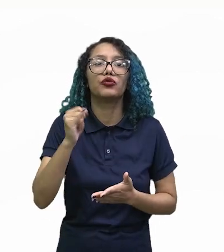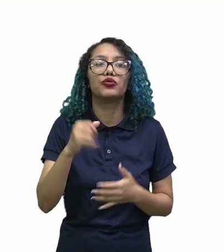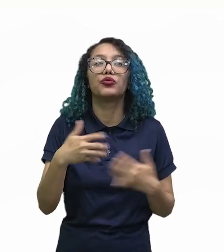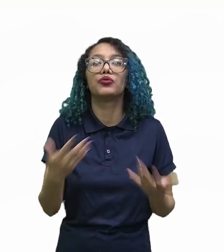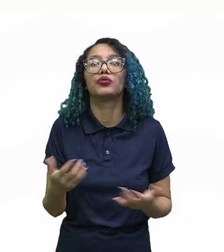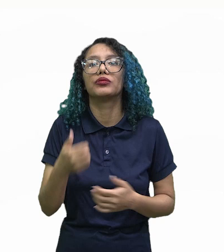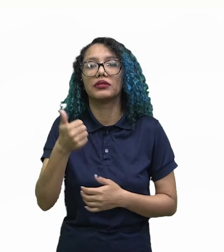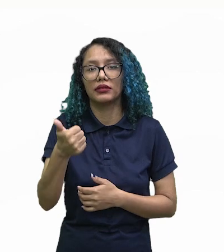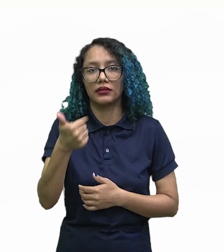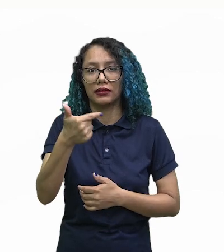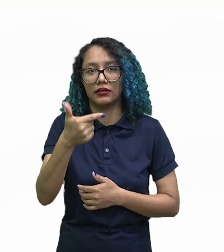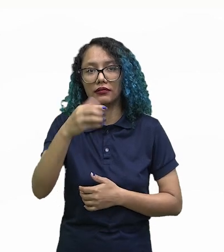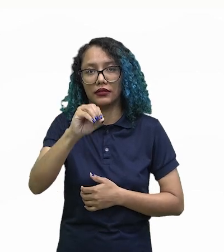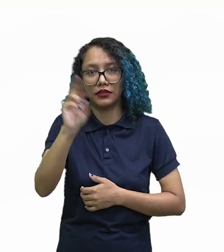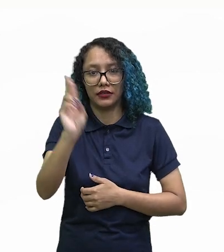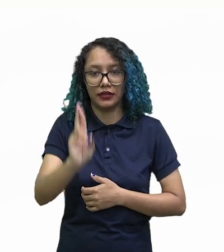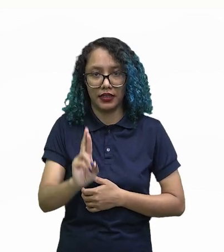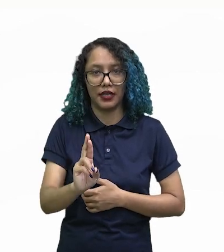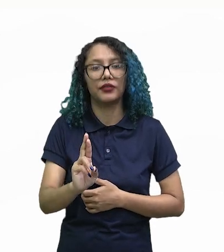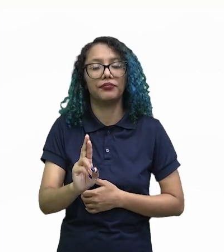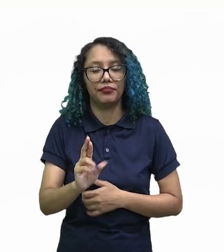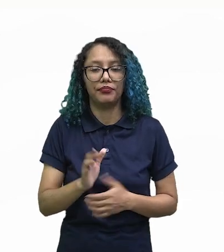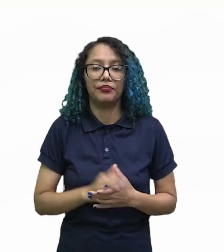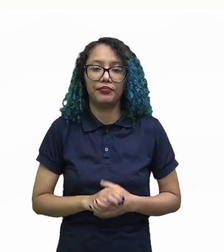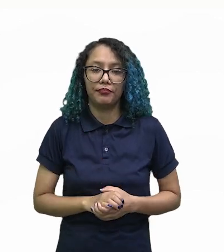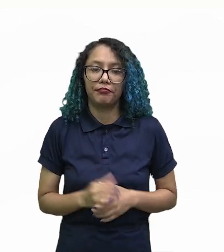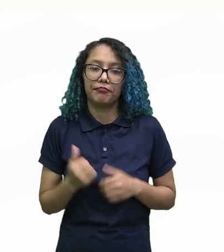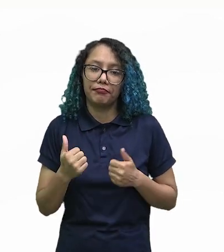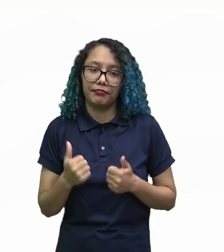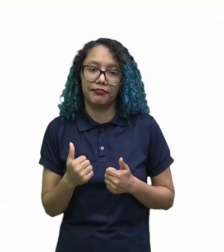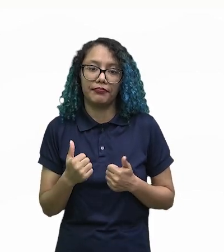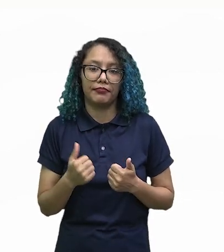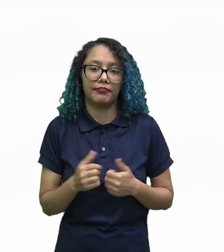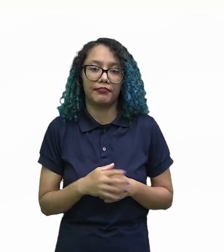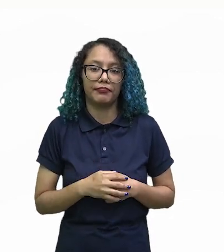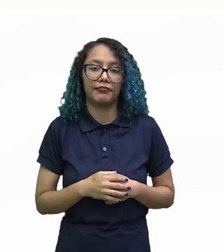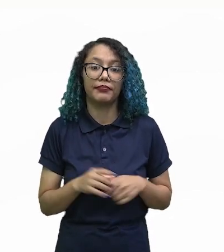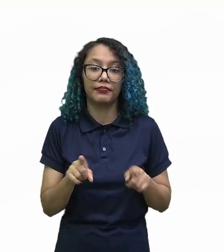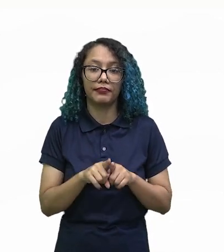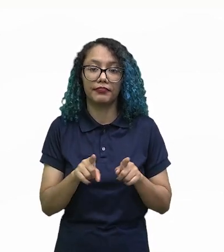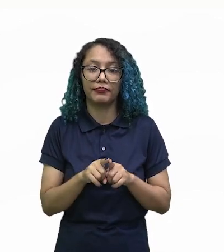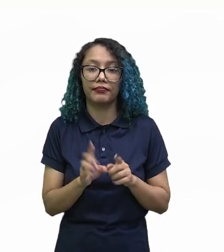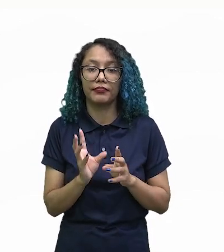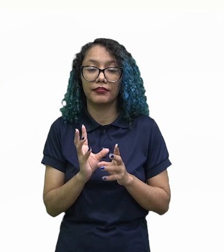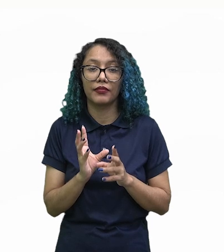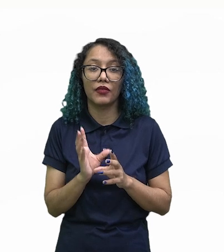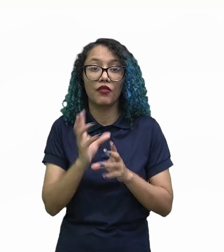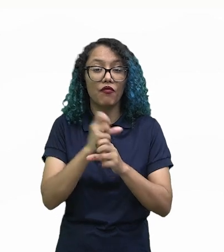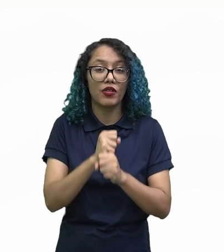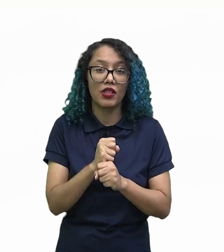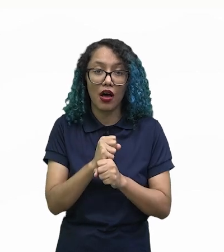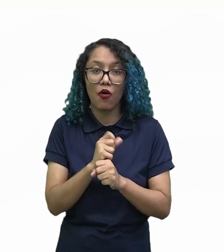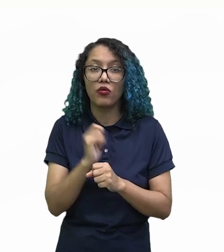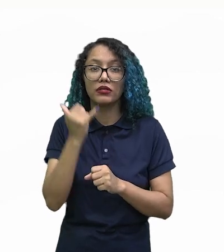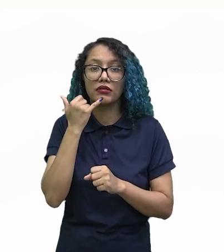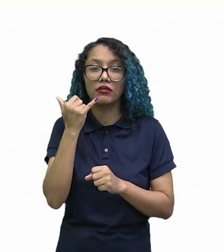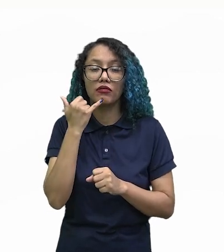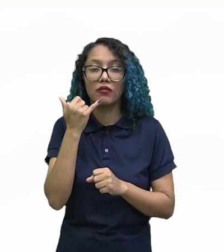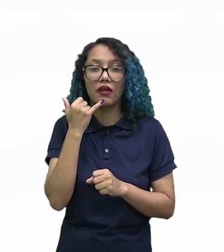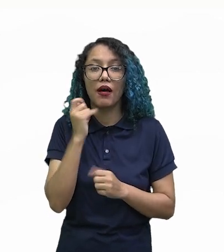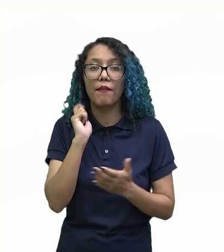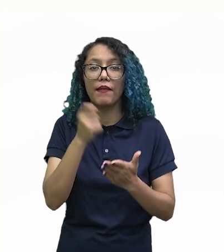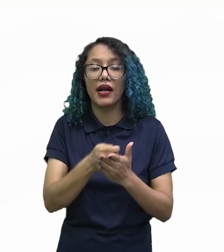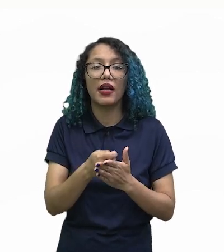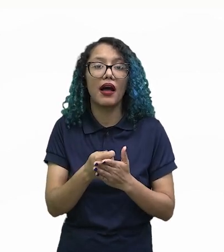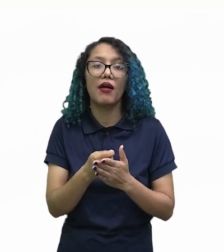120 de juros simples, de juros. Tudo bem? E ao final você vai pagar quanto ali naquele celular? O valor